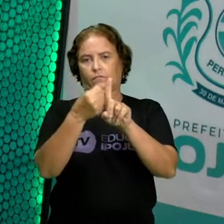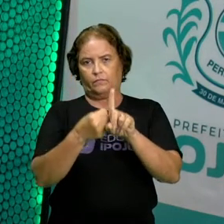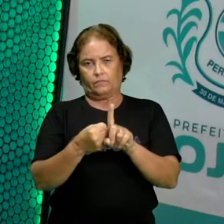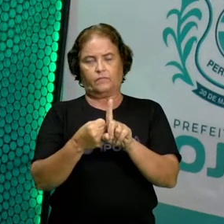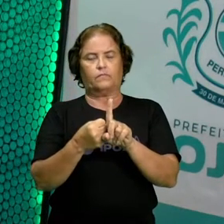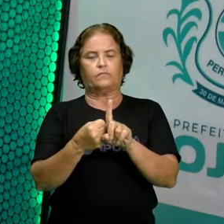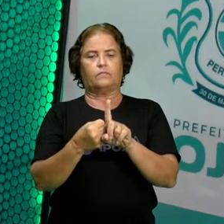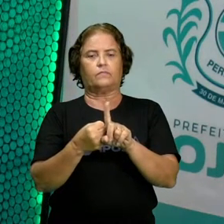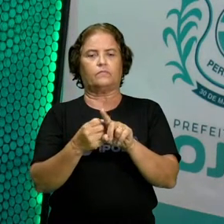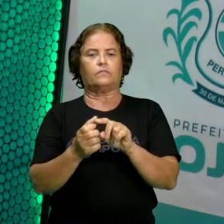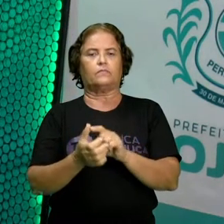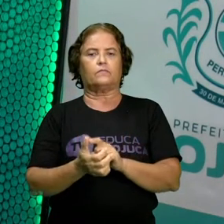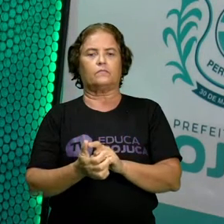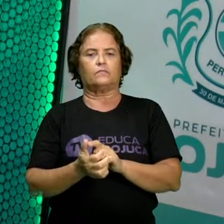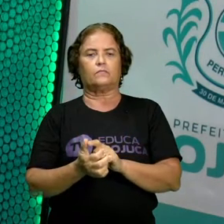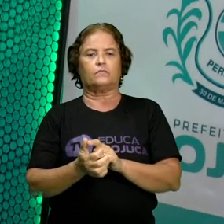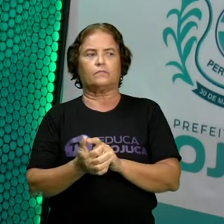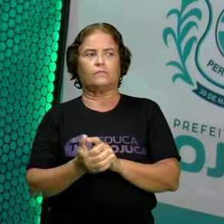Vamos lá.